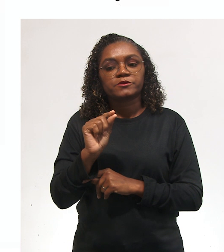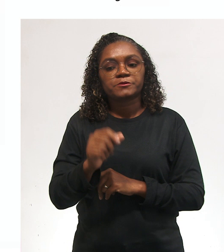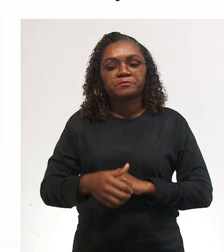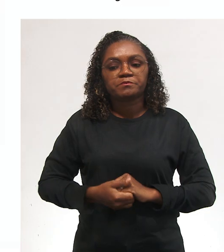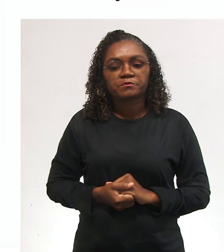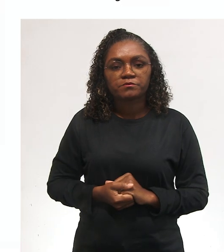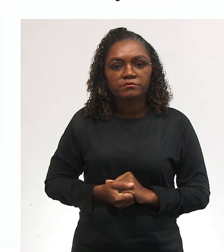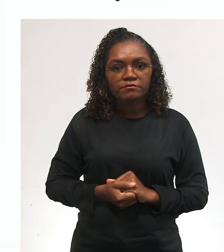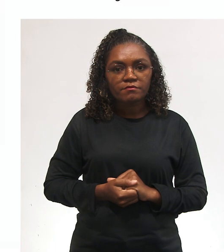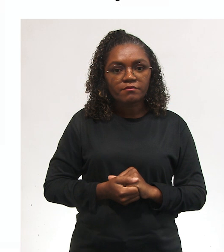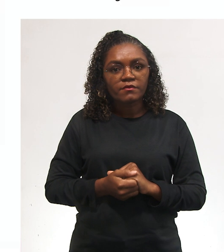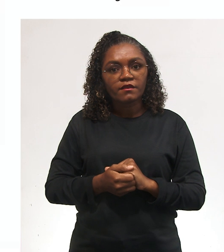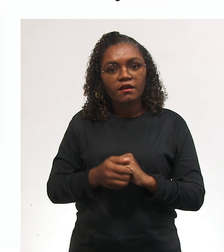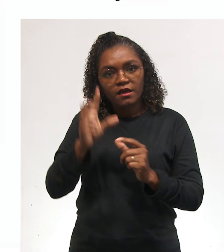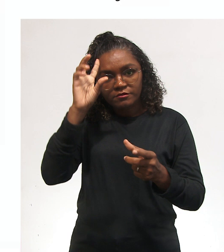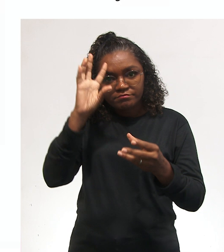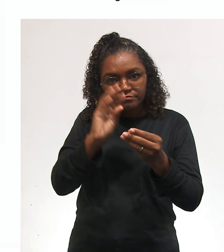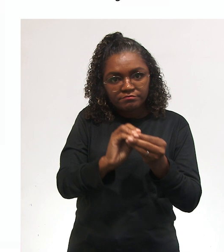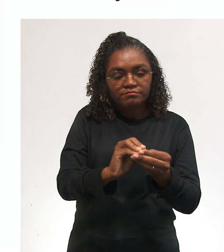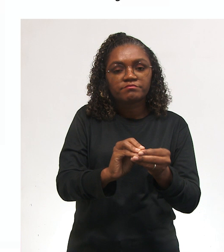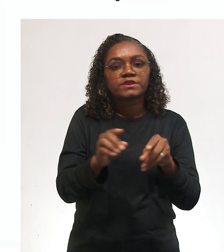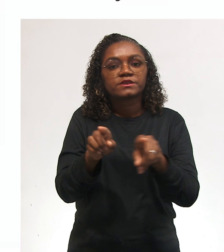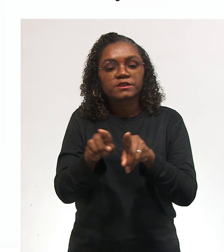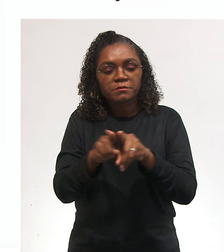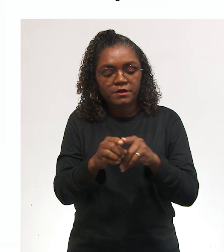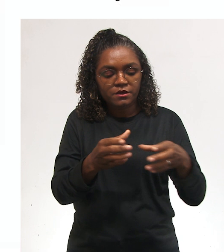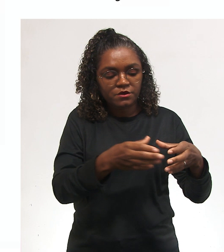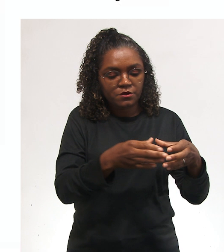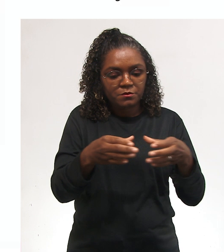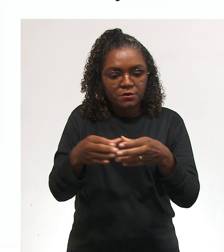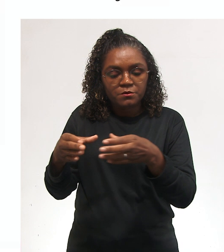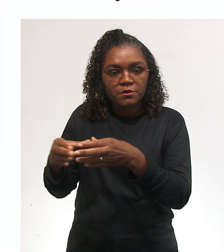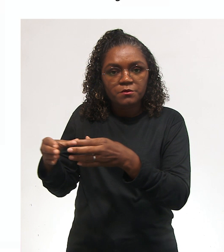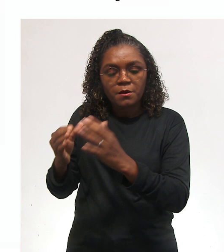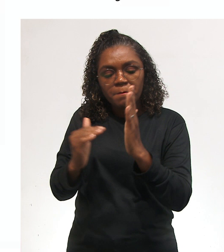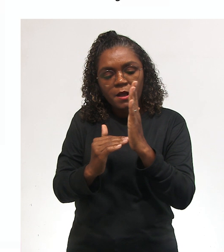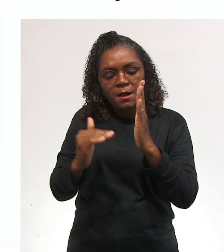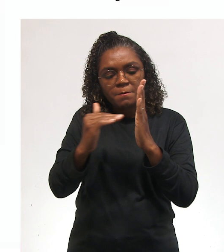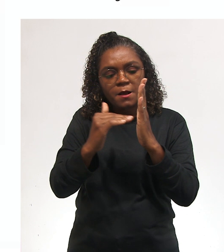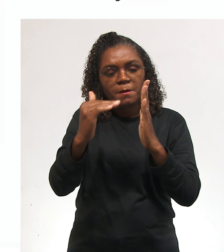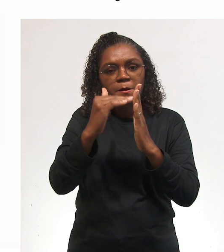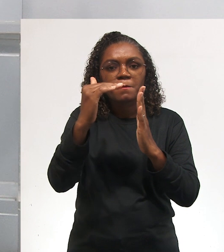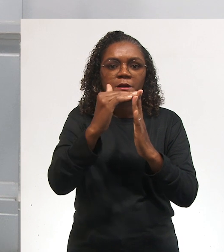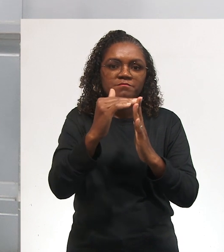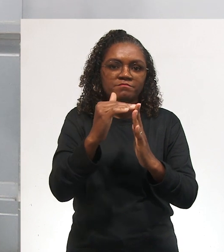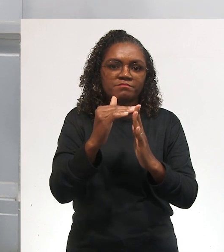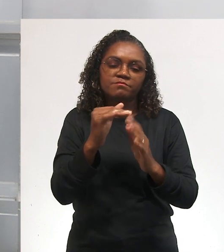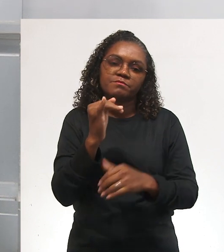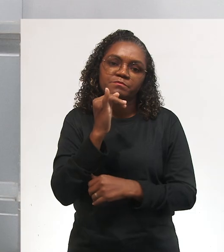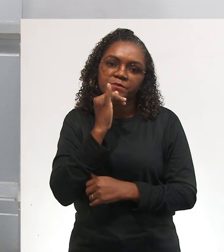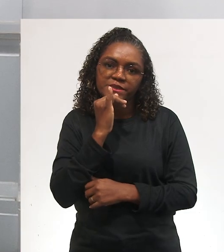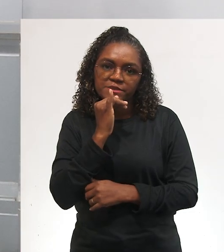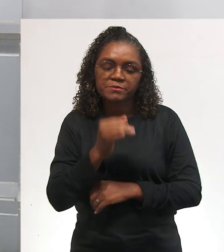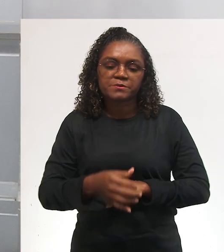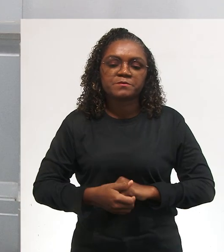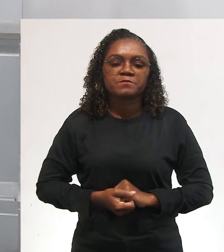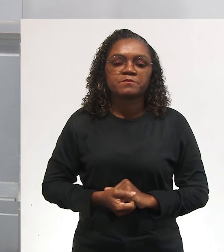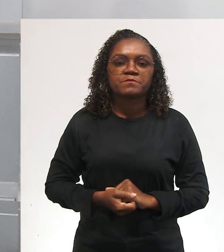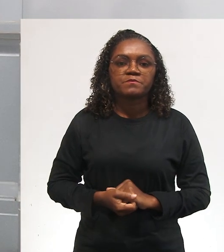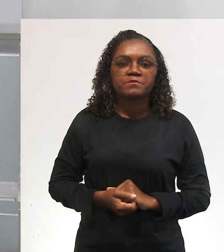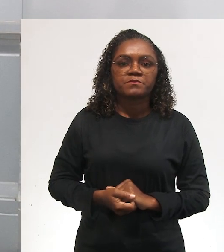é sintetizar e agrupar essas ideias em categorias. Então, por exemplo, a gente